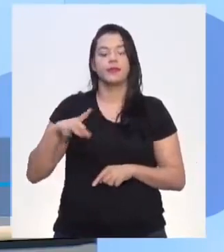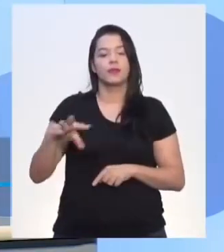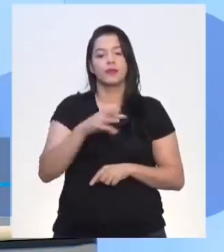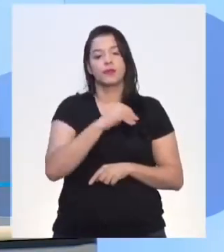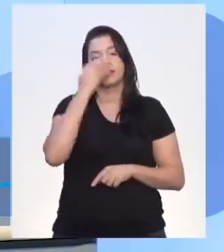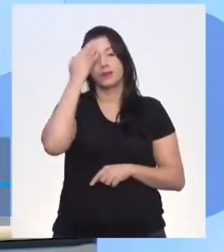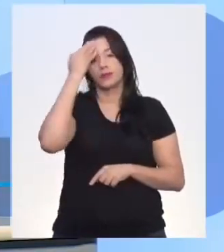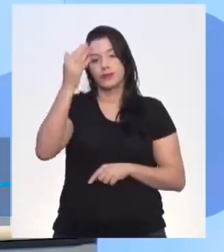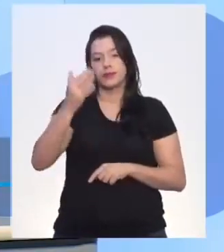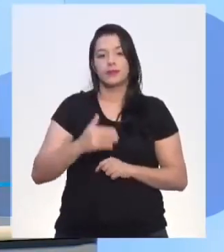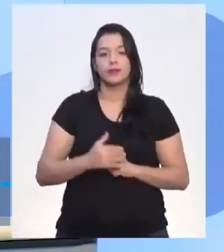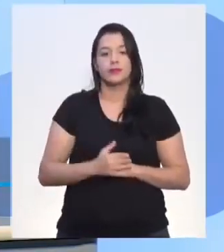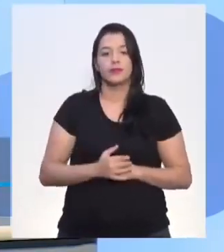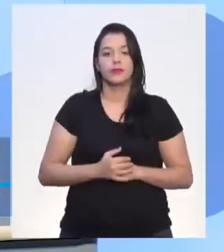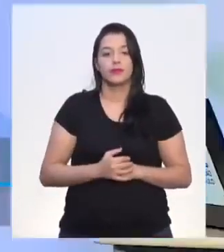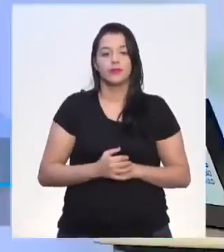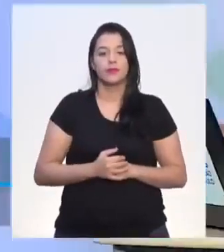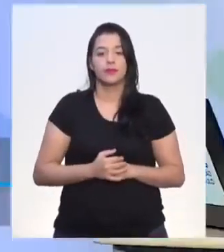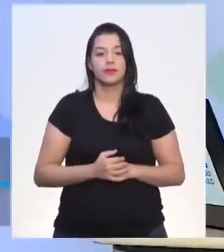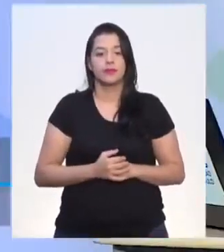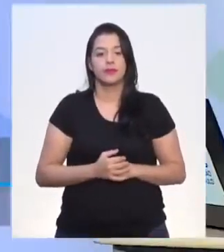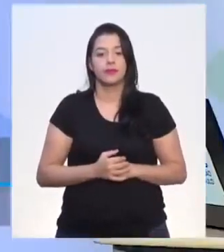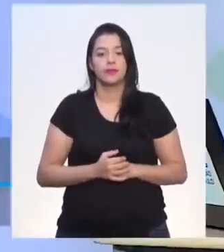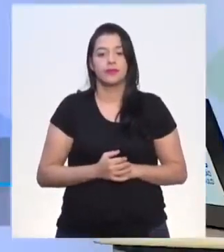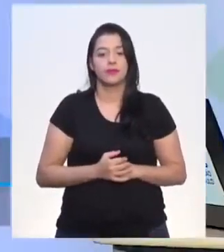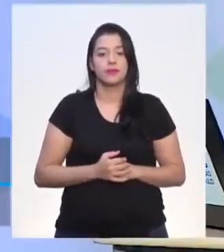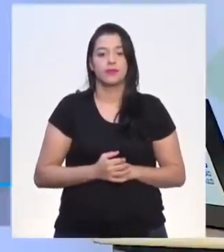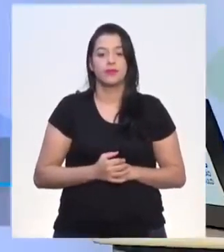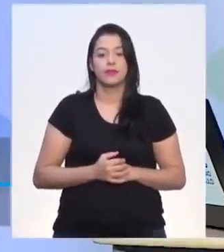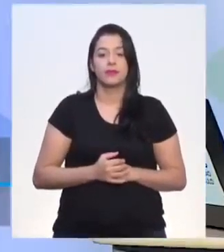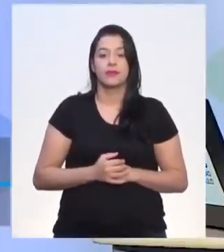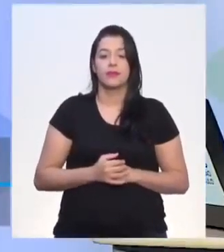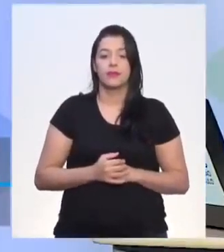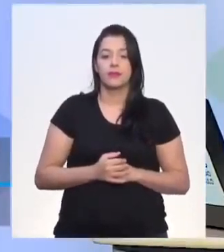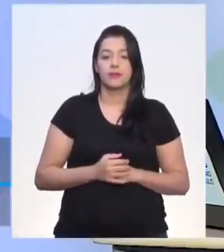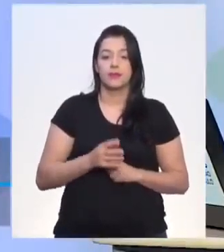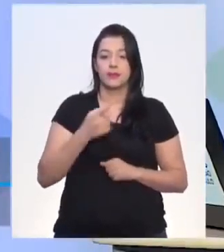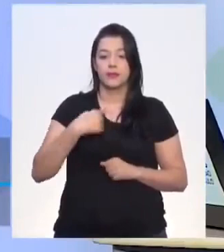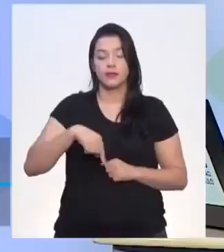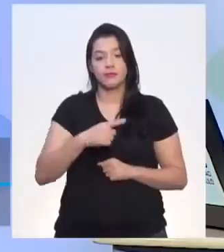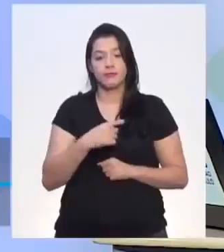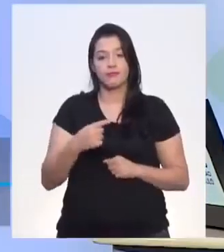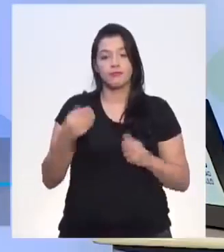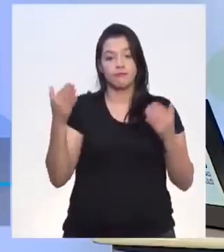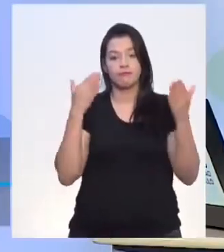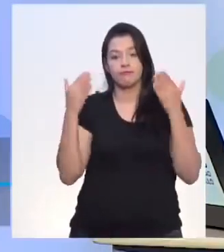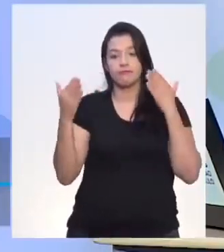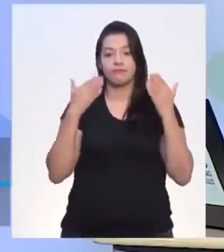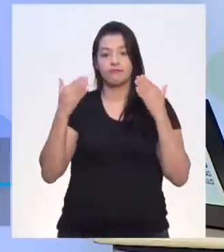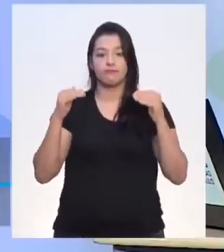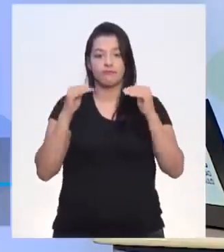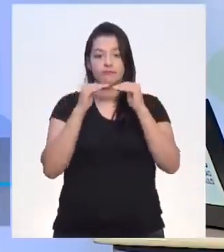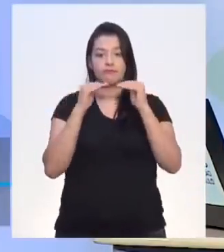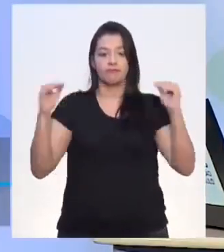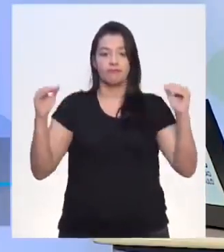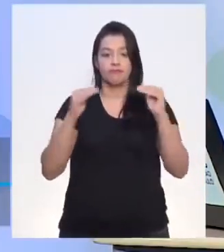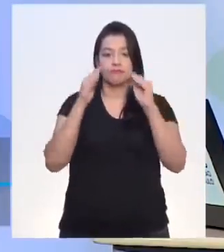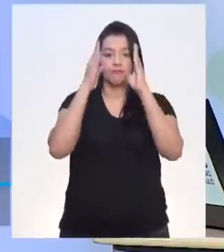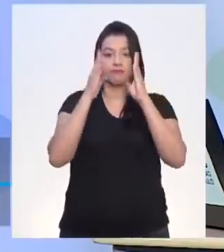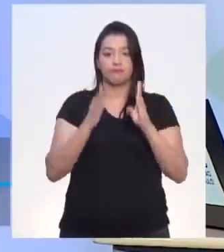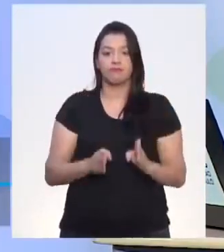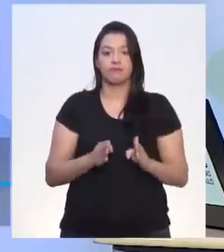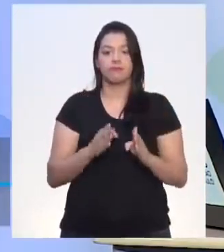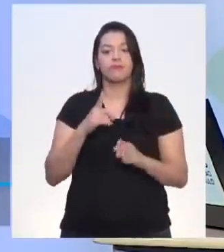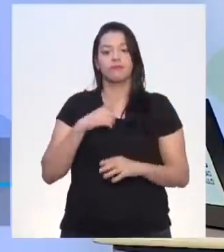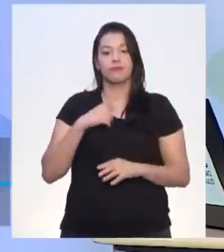participação. Verdade, né? Eu pensei que eu tivesse comentado, mas eu tomei como base as linhas, mas tudo que eu fizer para as linhas, elas